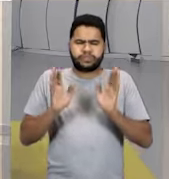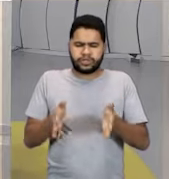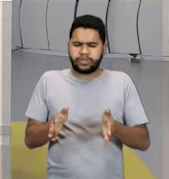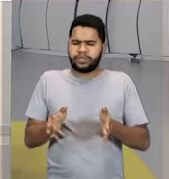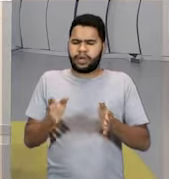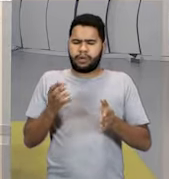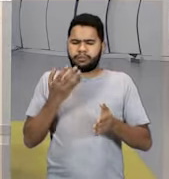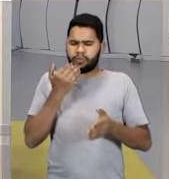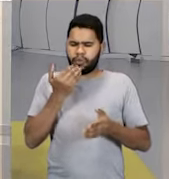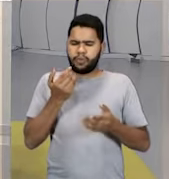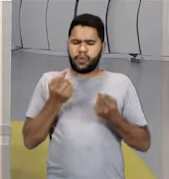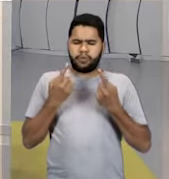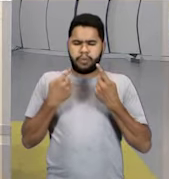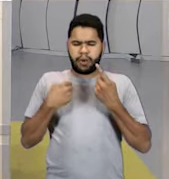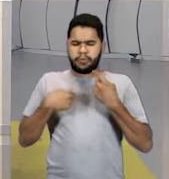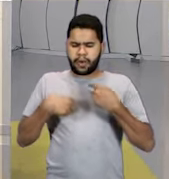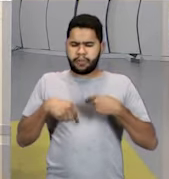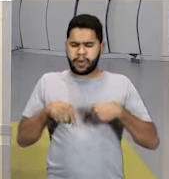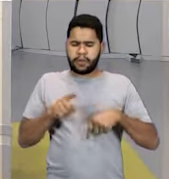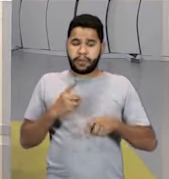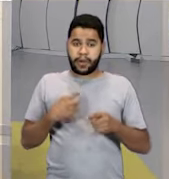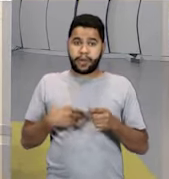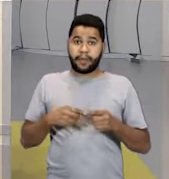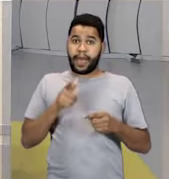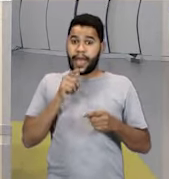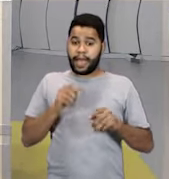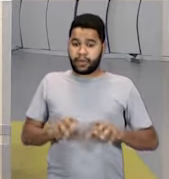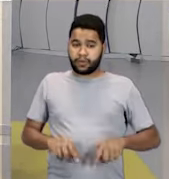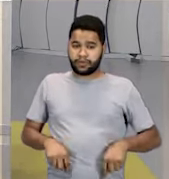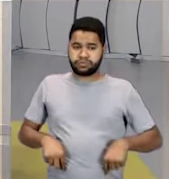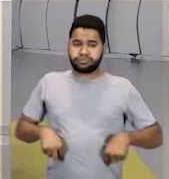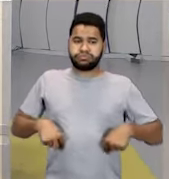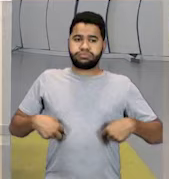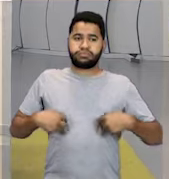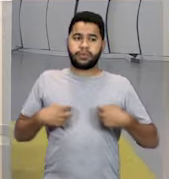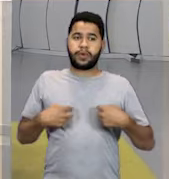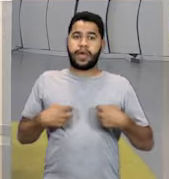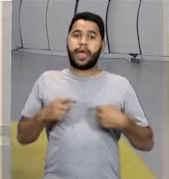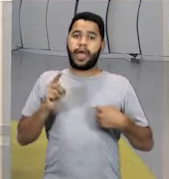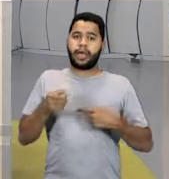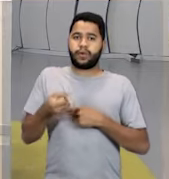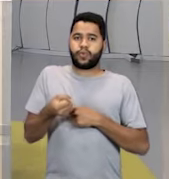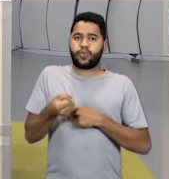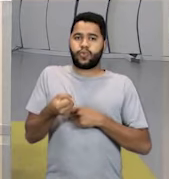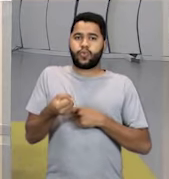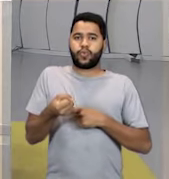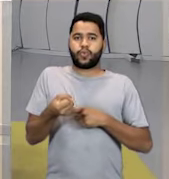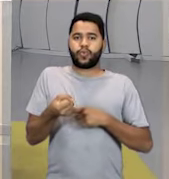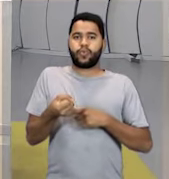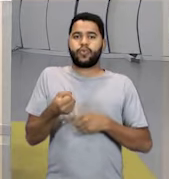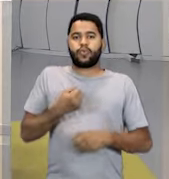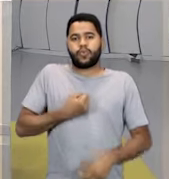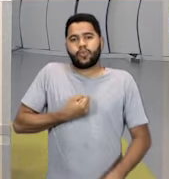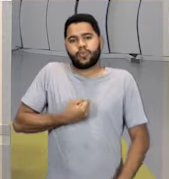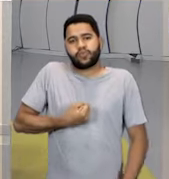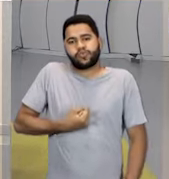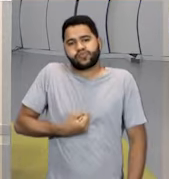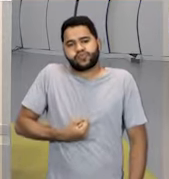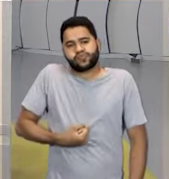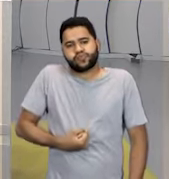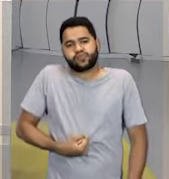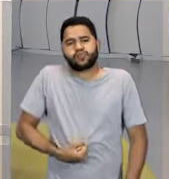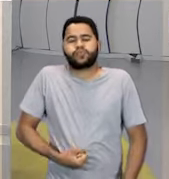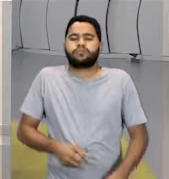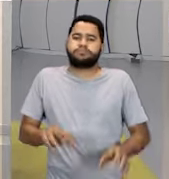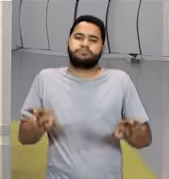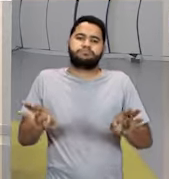nutrientes, reabsorveu a água, as fezes saem pelo ânus. Então, aqui